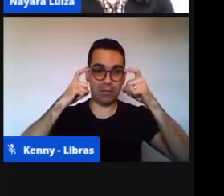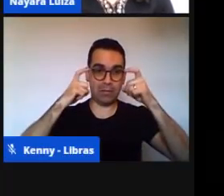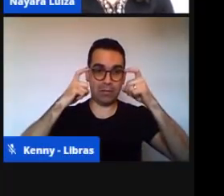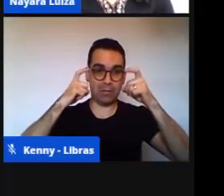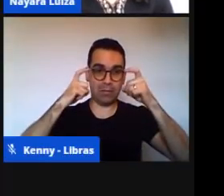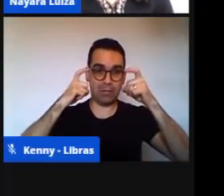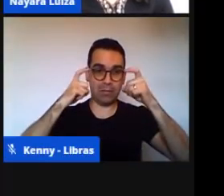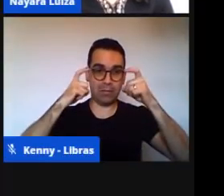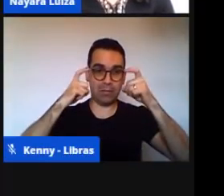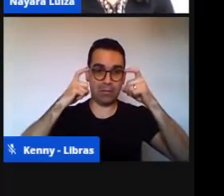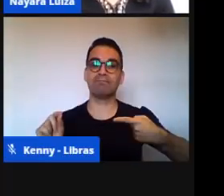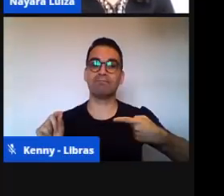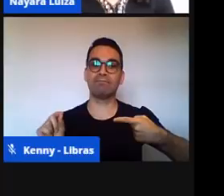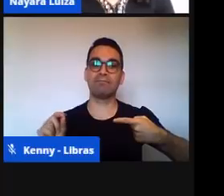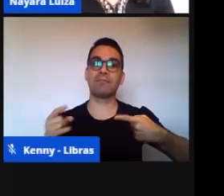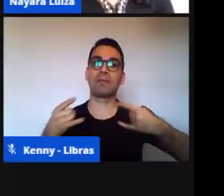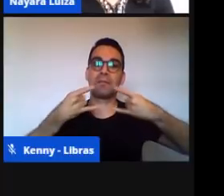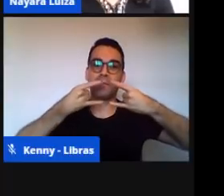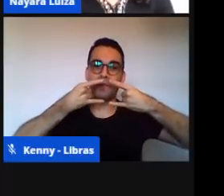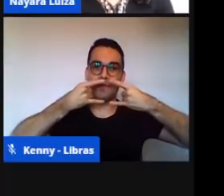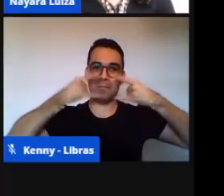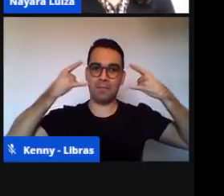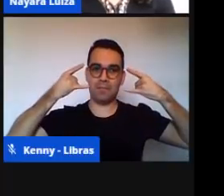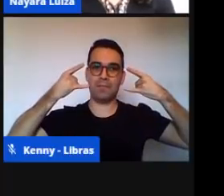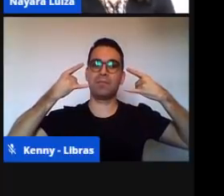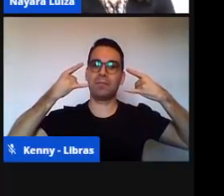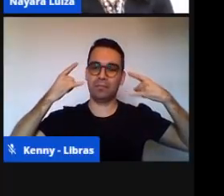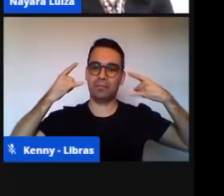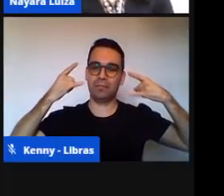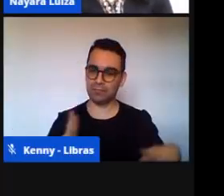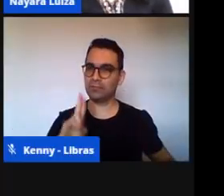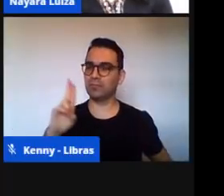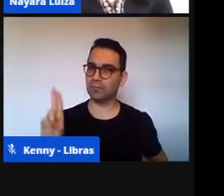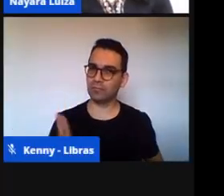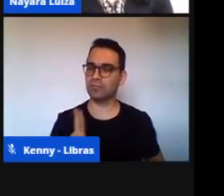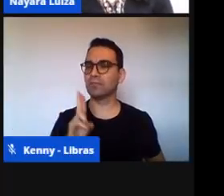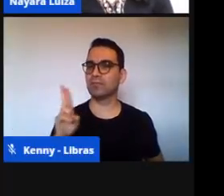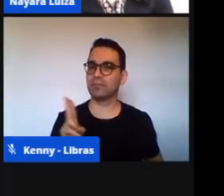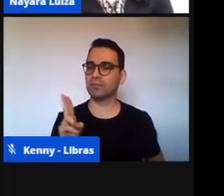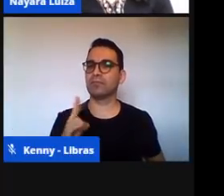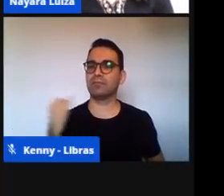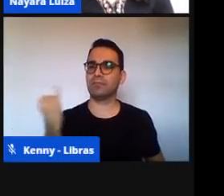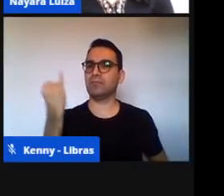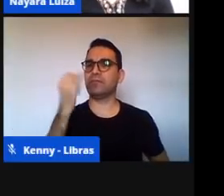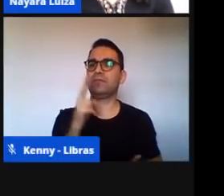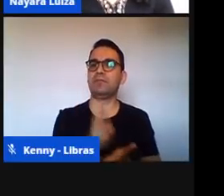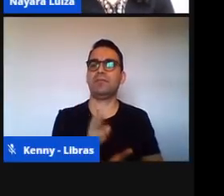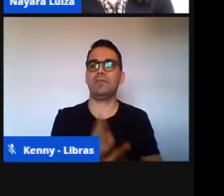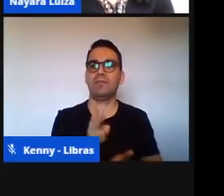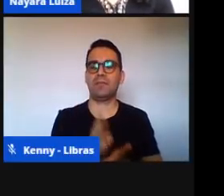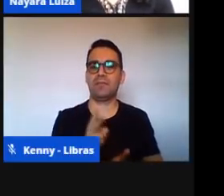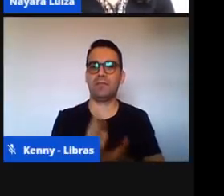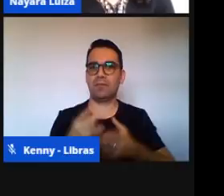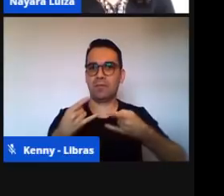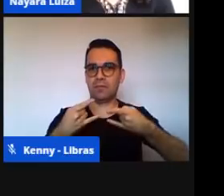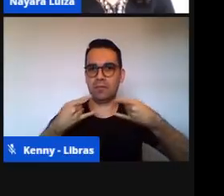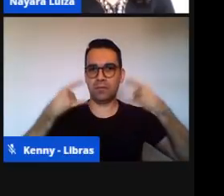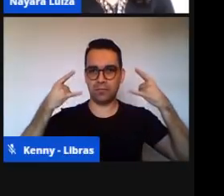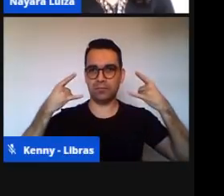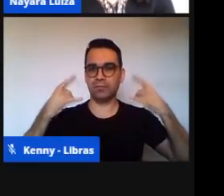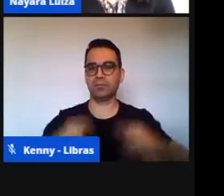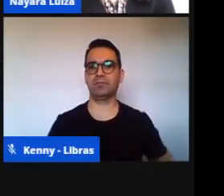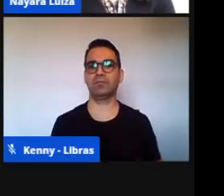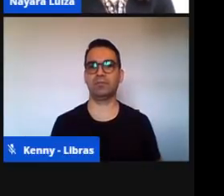da nossa própria segurança, né, enquanto profissional, e também da segurança do alimento, de entregar um